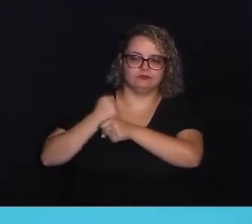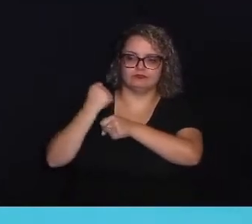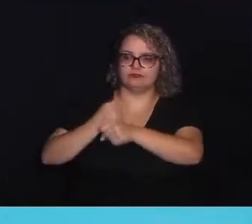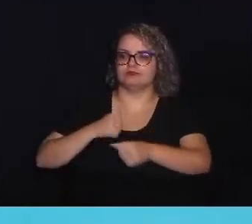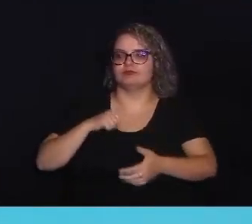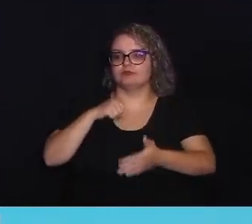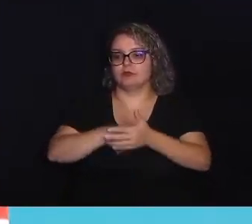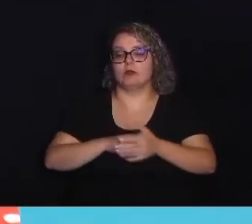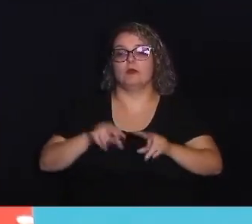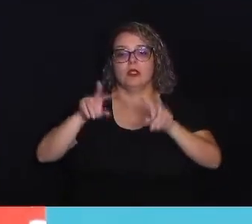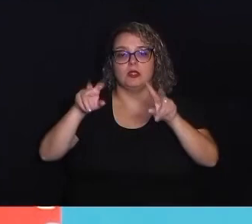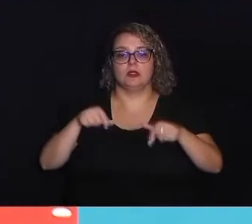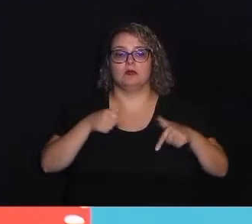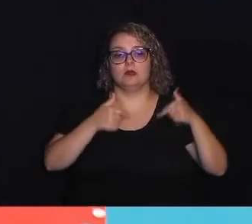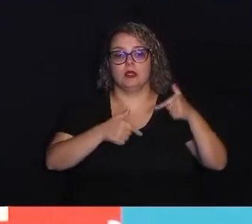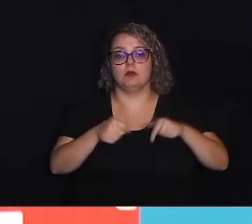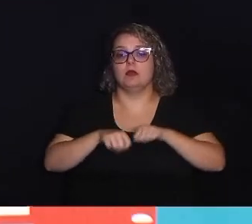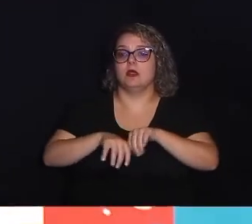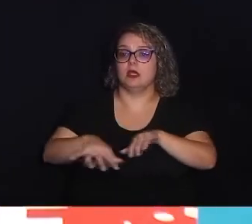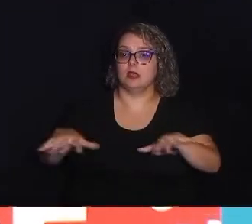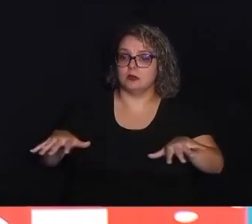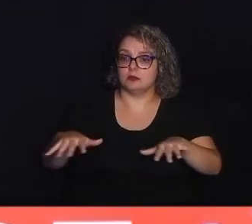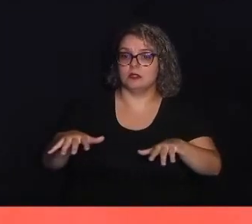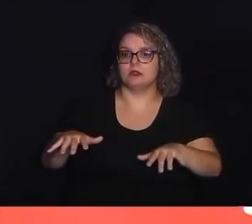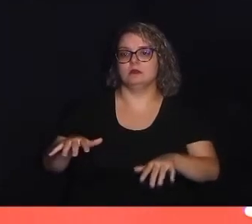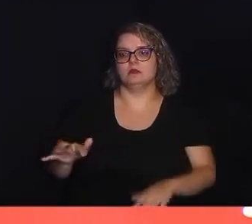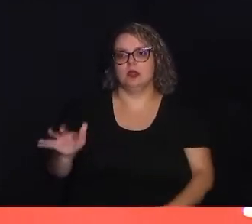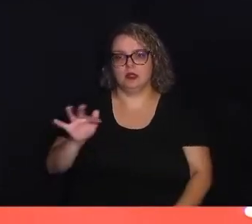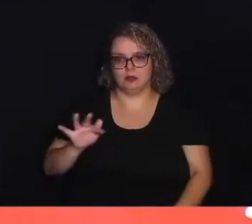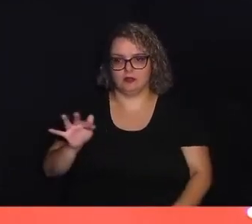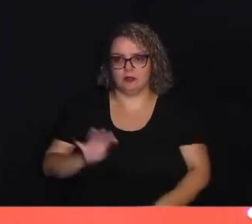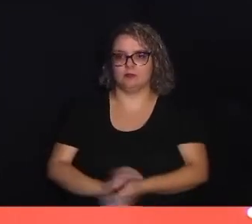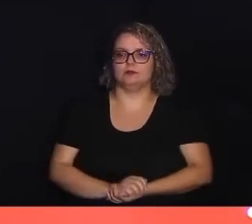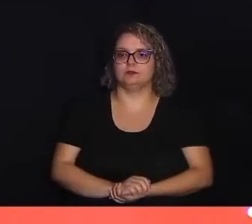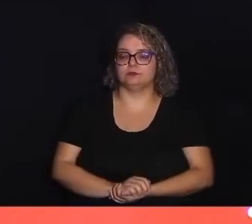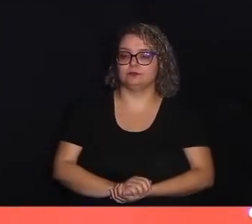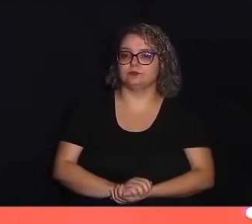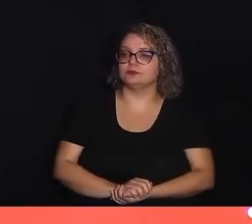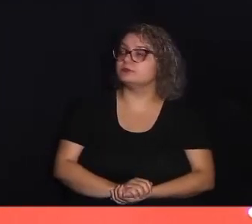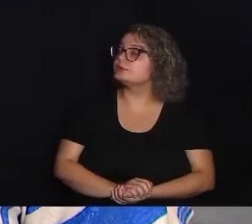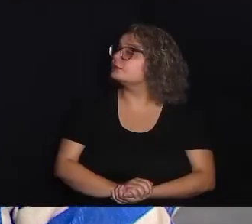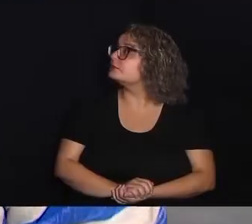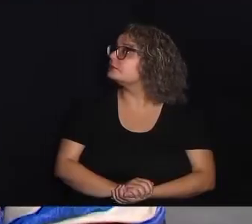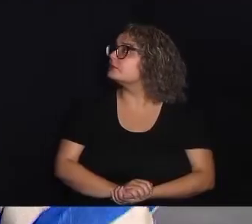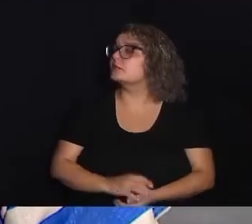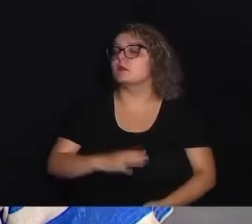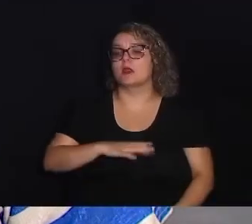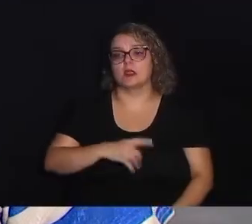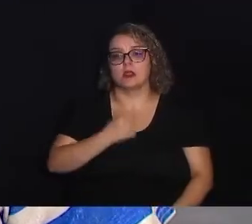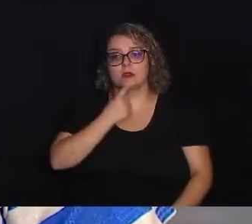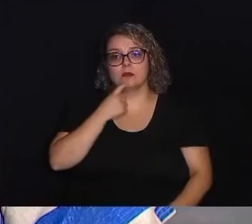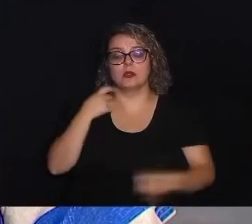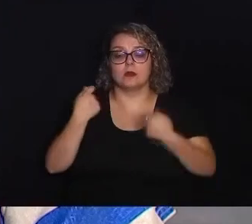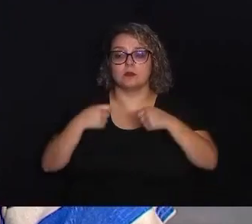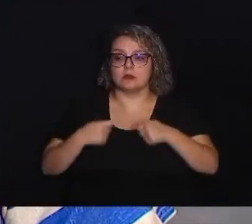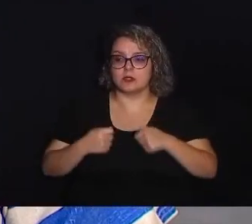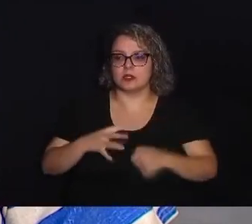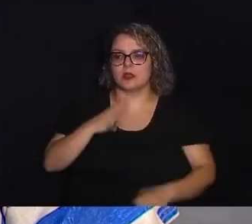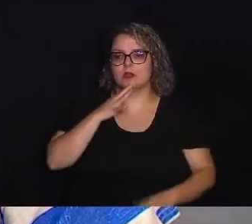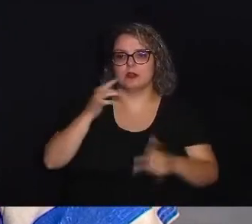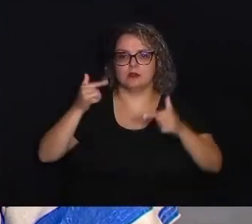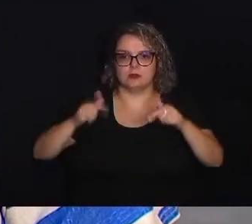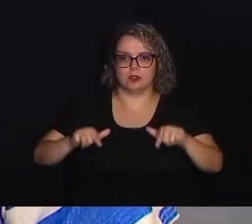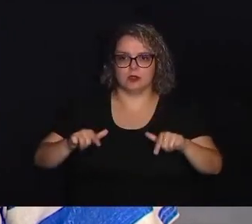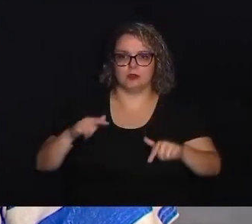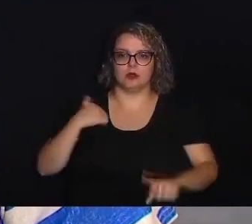anos de luta para que a temática fosse trabalhada de forma Ampla na universidade e que Campinas precisa